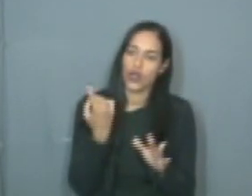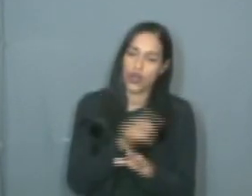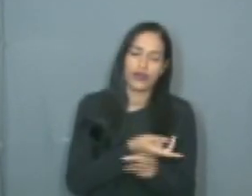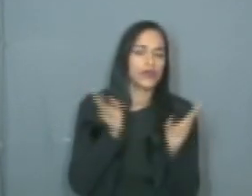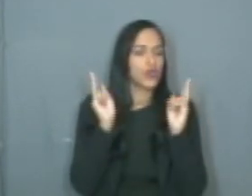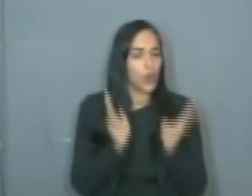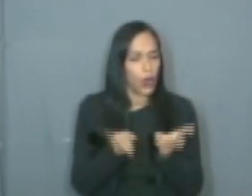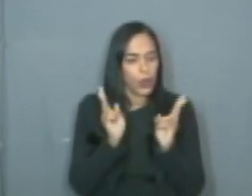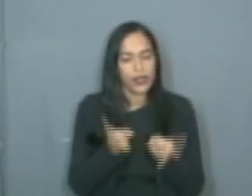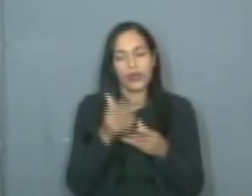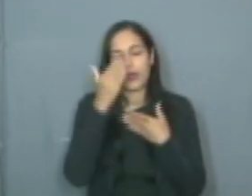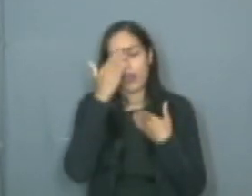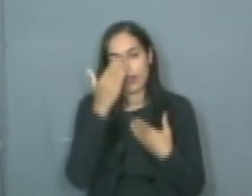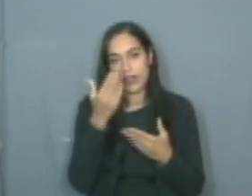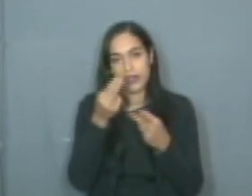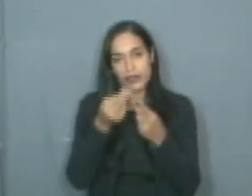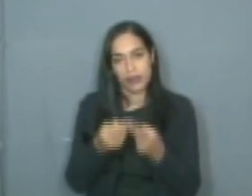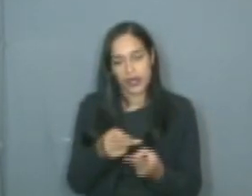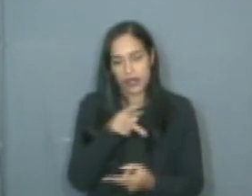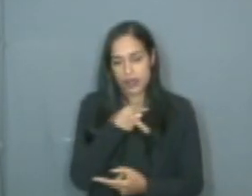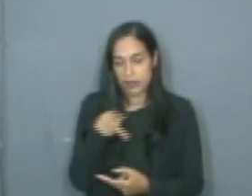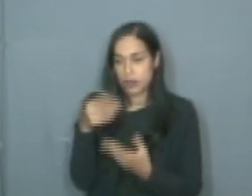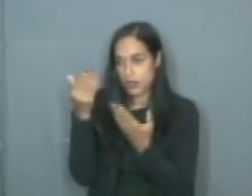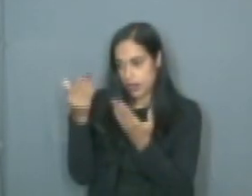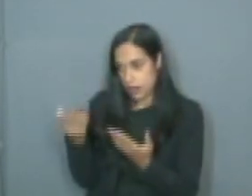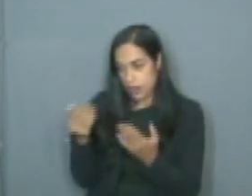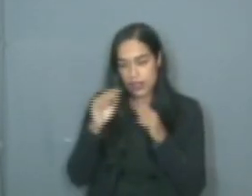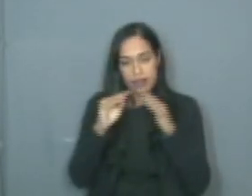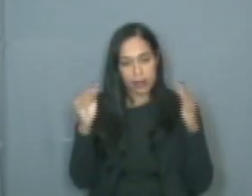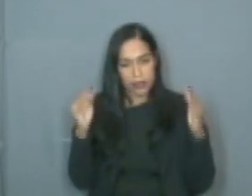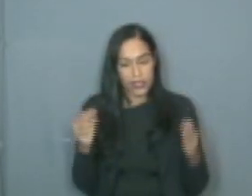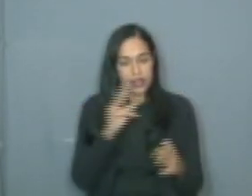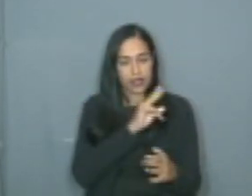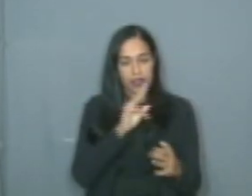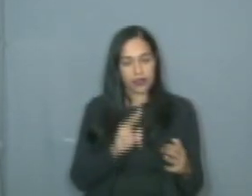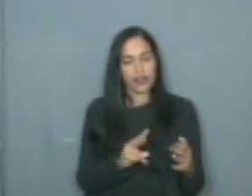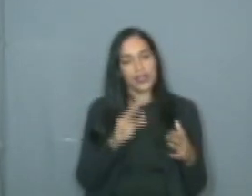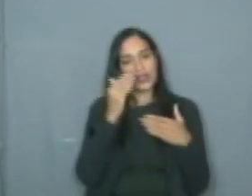continuar. Agradeço a paciência, presidente, aos membros da mesa e vereadores. Obrigado.